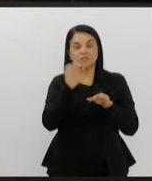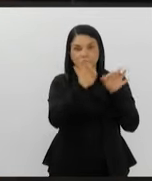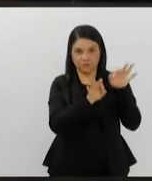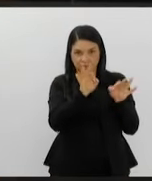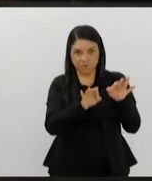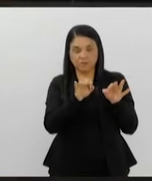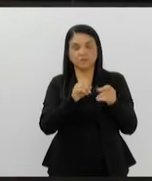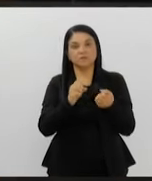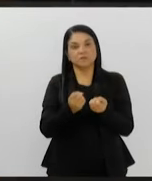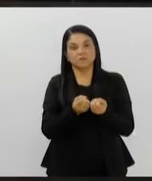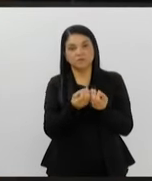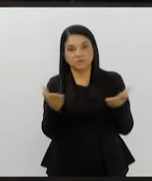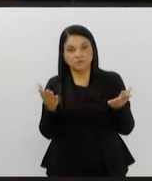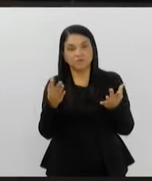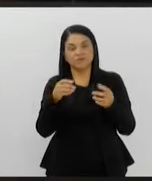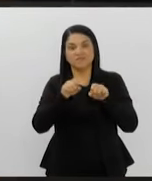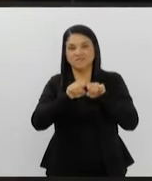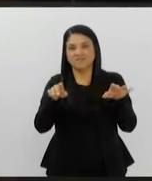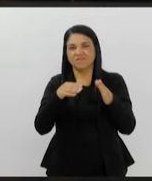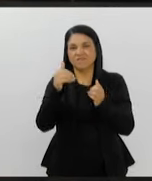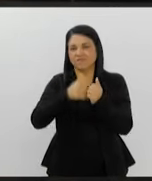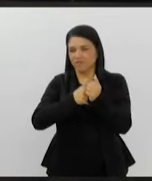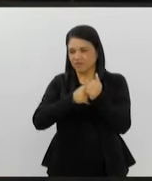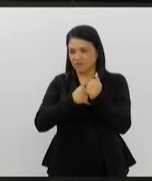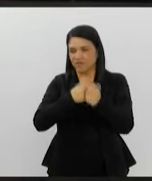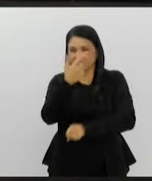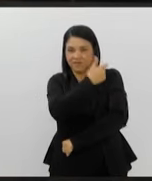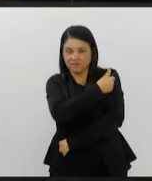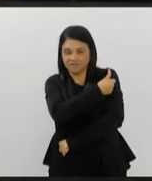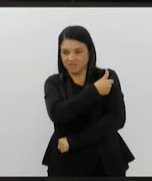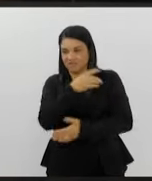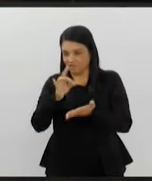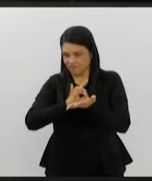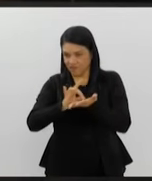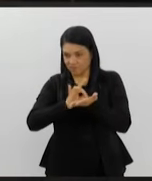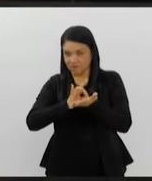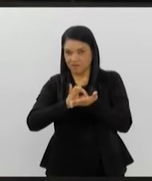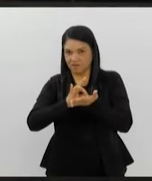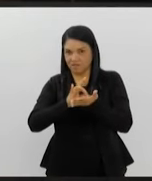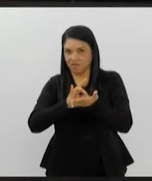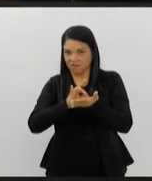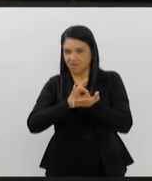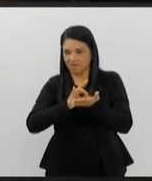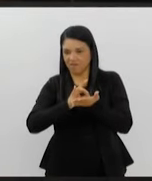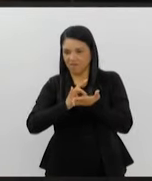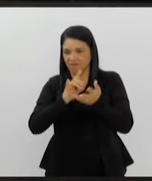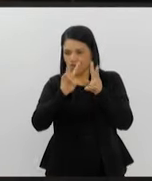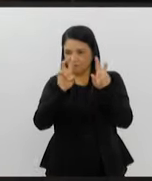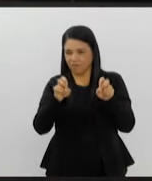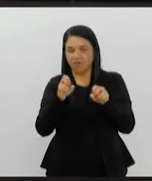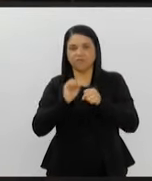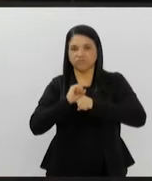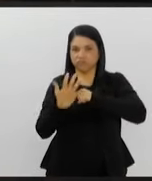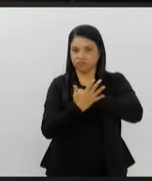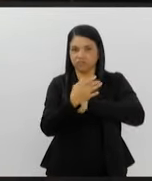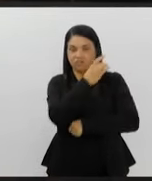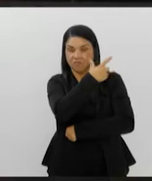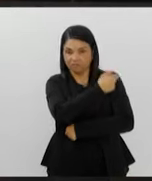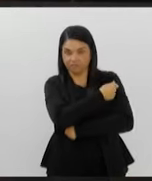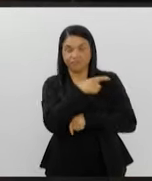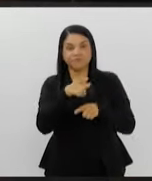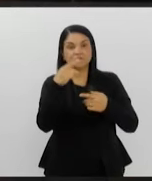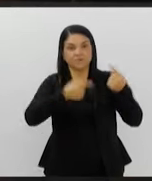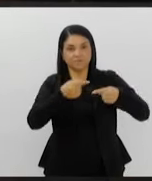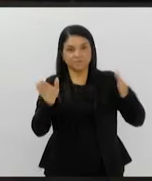distribuir vacina falsificada contra a Covid-19 e dá outras providências. Em discussão, não havendo quem queira discutir, encerrada